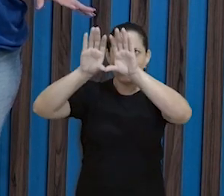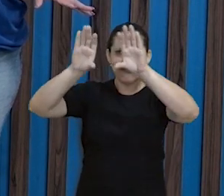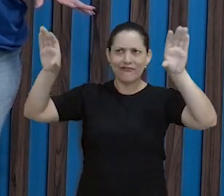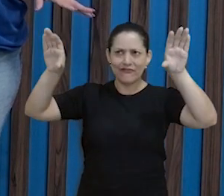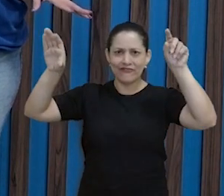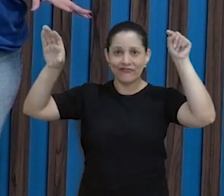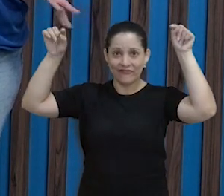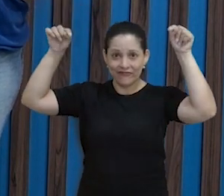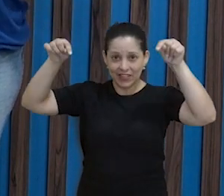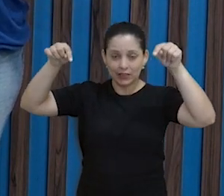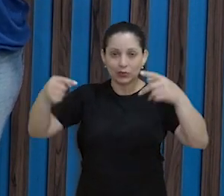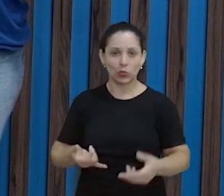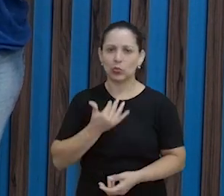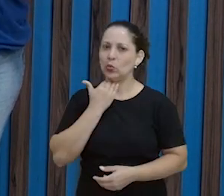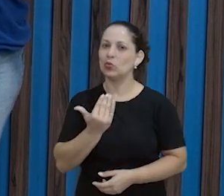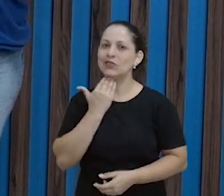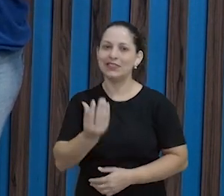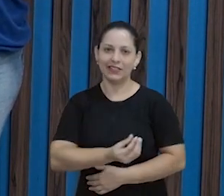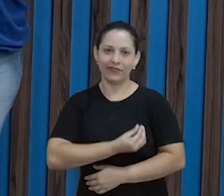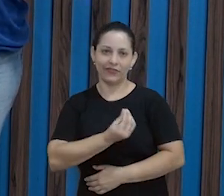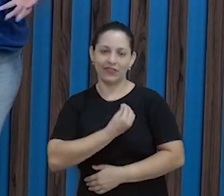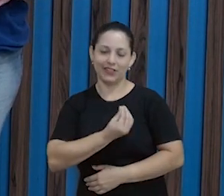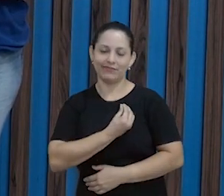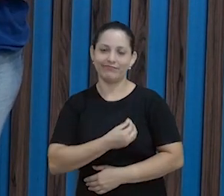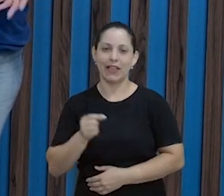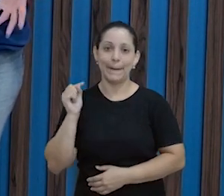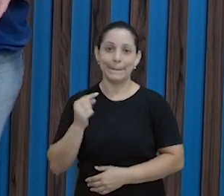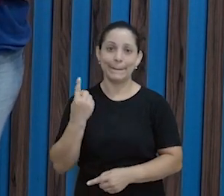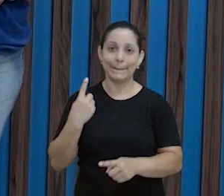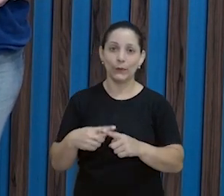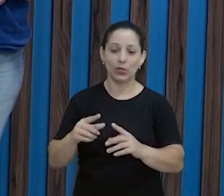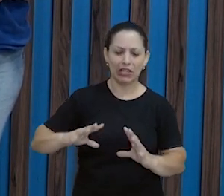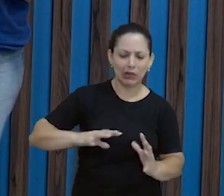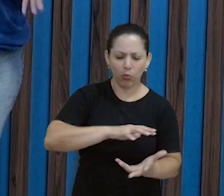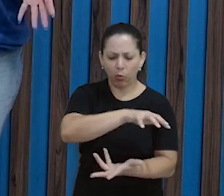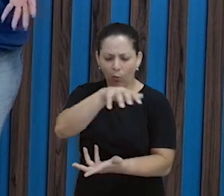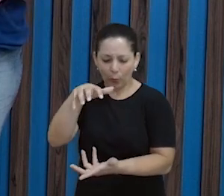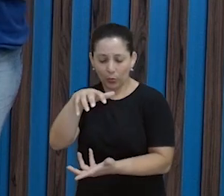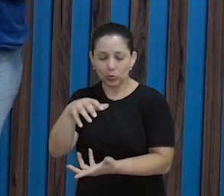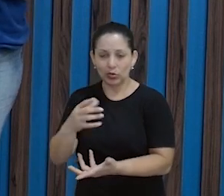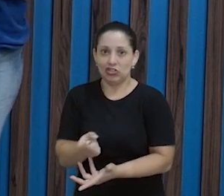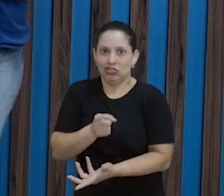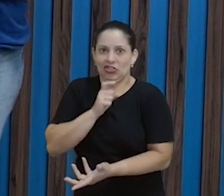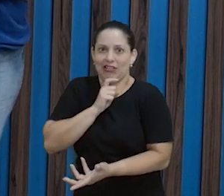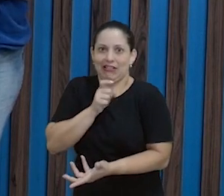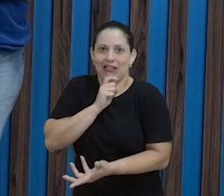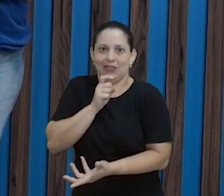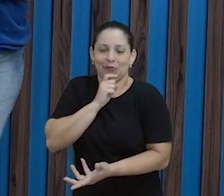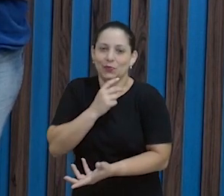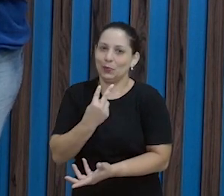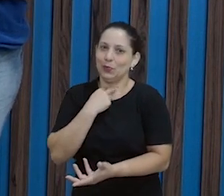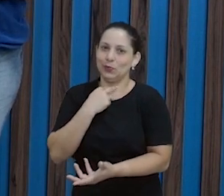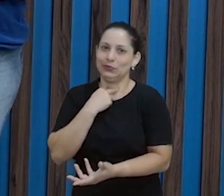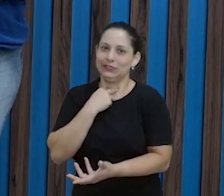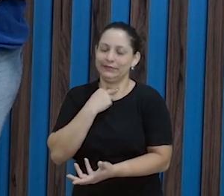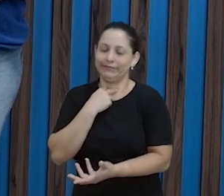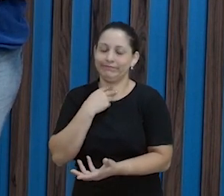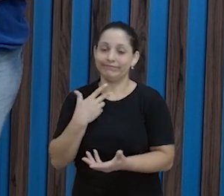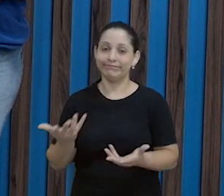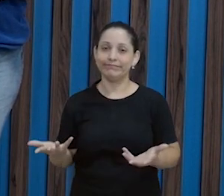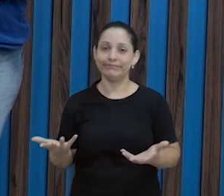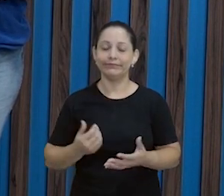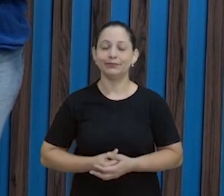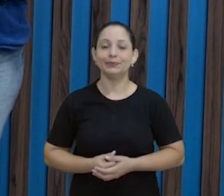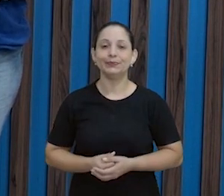conseguiria simplesmente viver aqui, porque o planeta seria muito gélido, né? Então, não daria certo, tá?